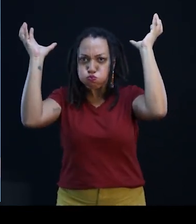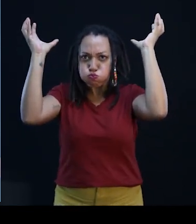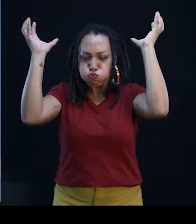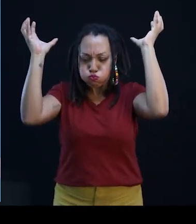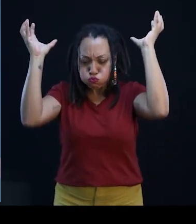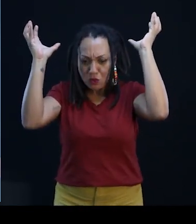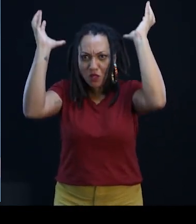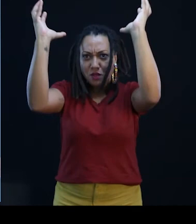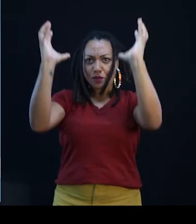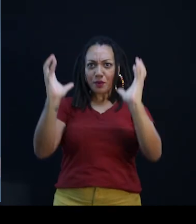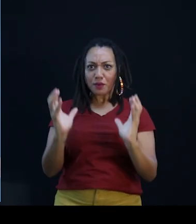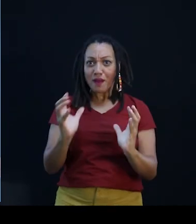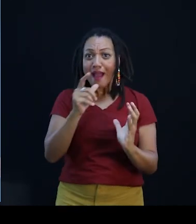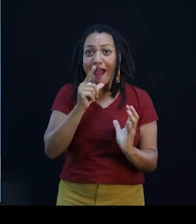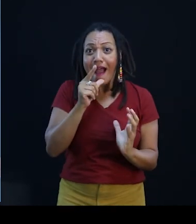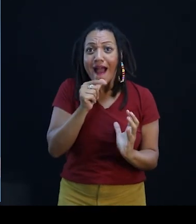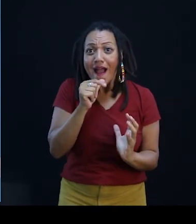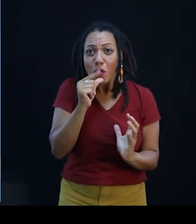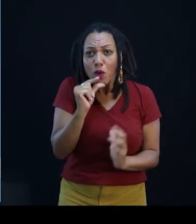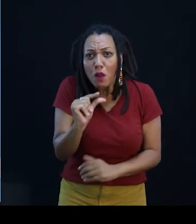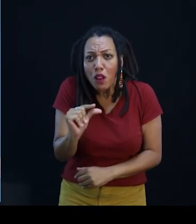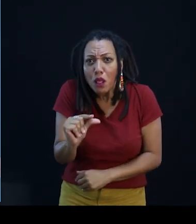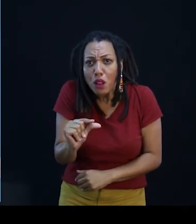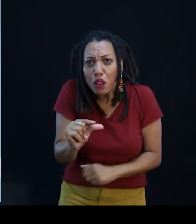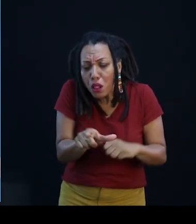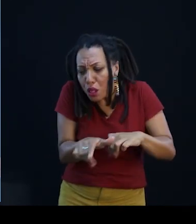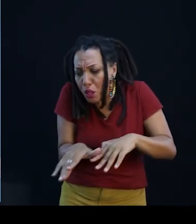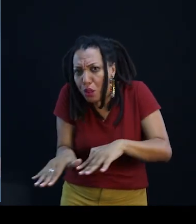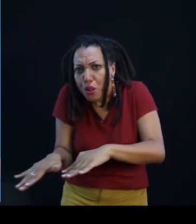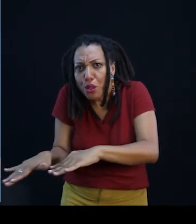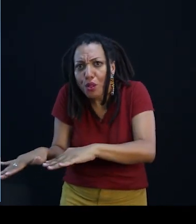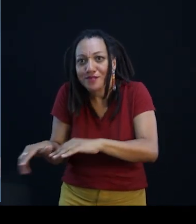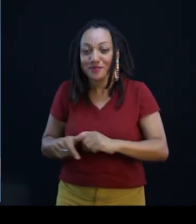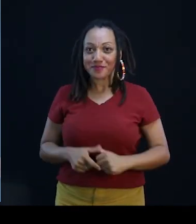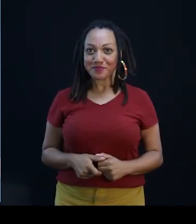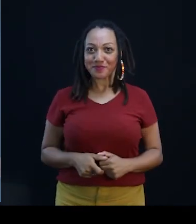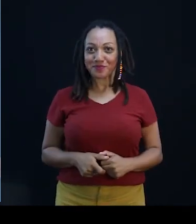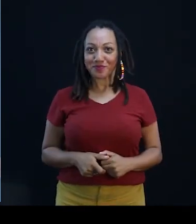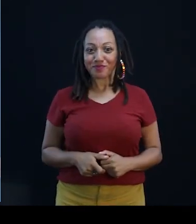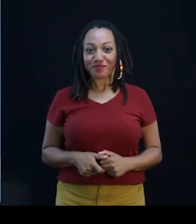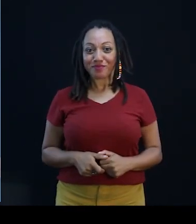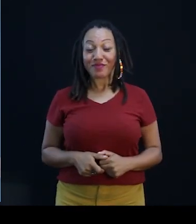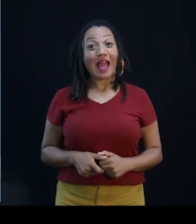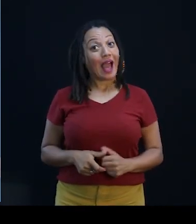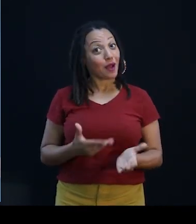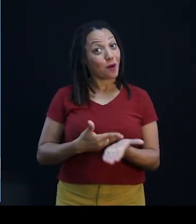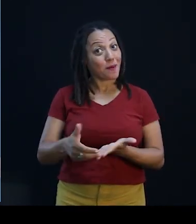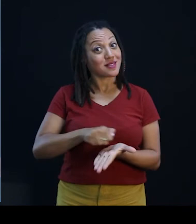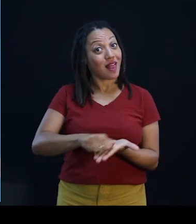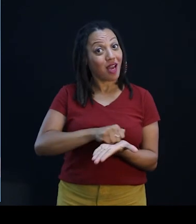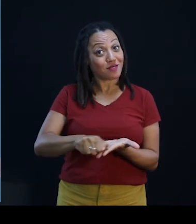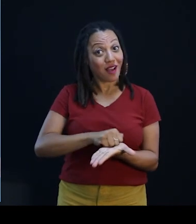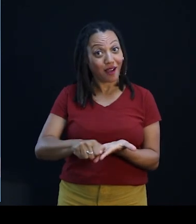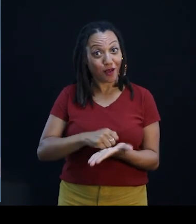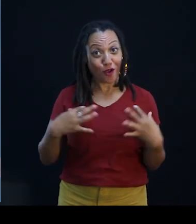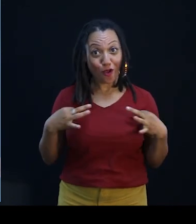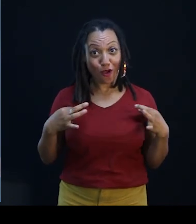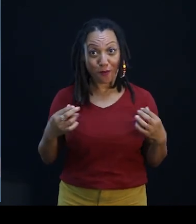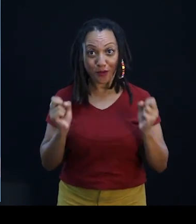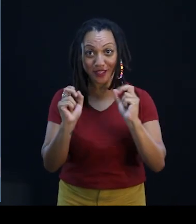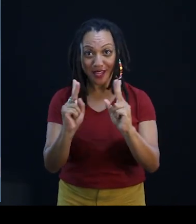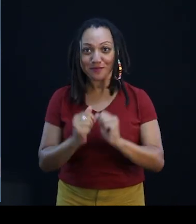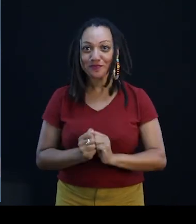água pequenininha, uma aguinha. Beleza? E aí a gente vai lavar a roupa. Tá bom? Vamos